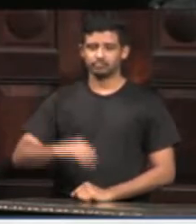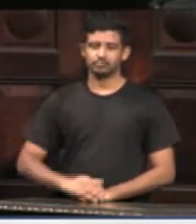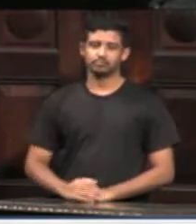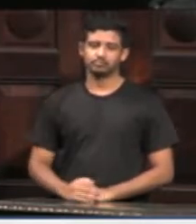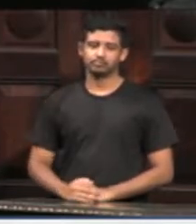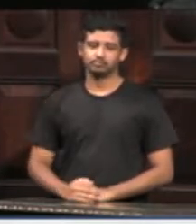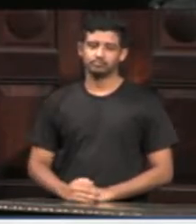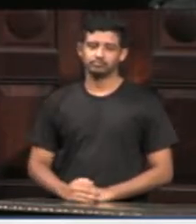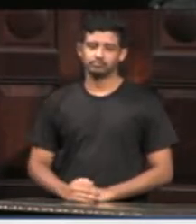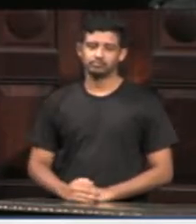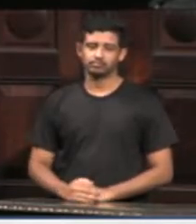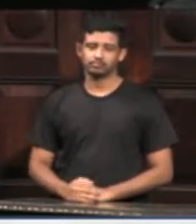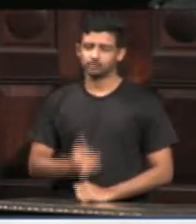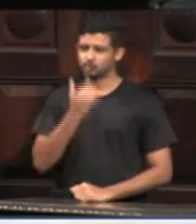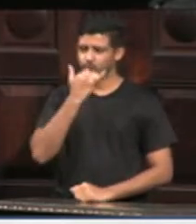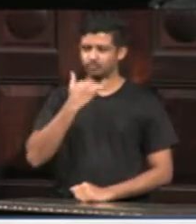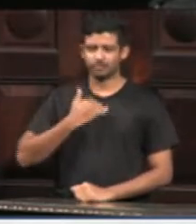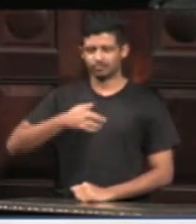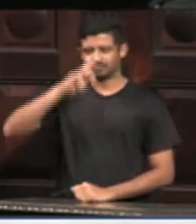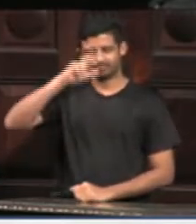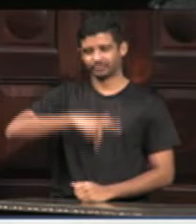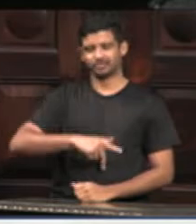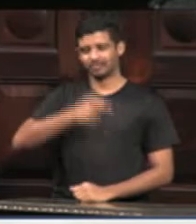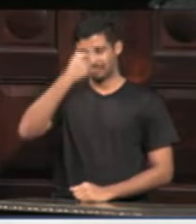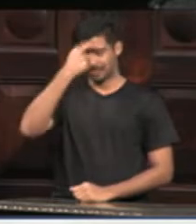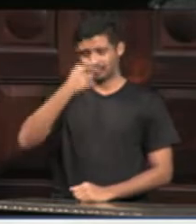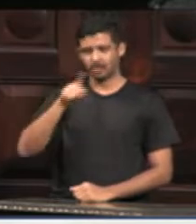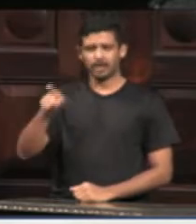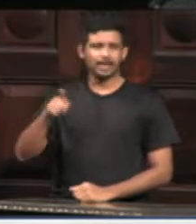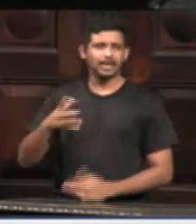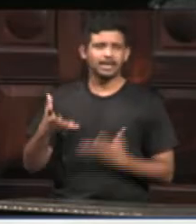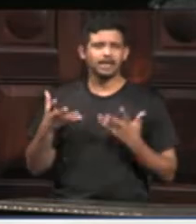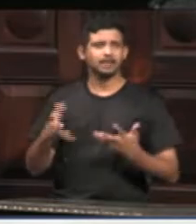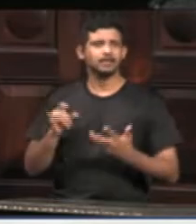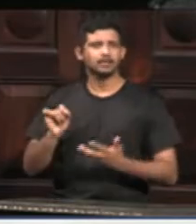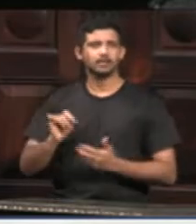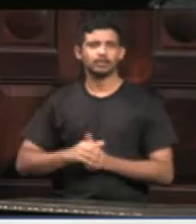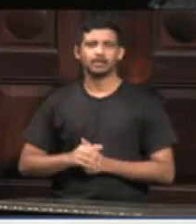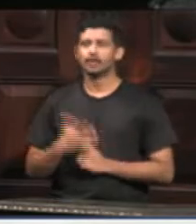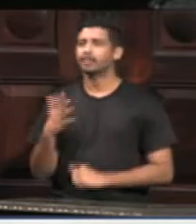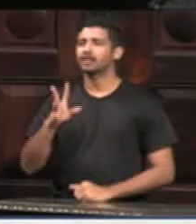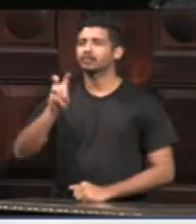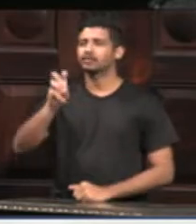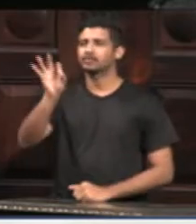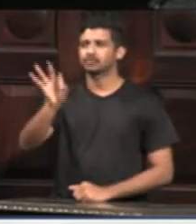de memória, pretende que 5%